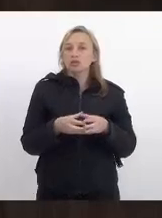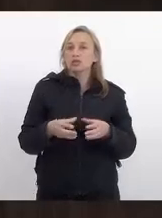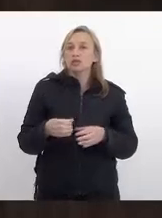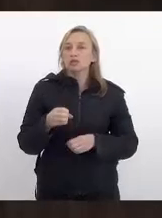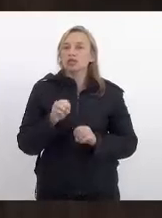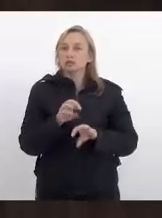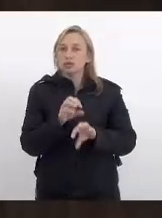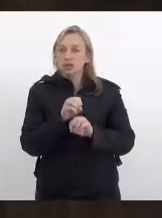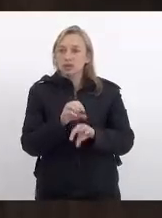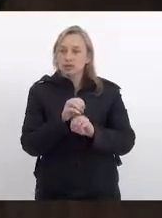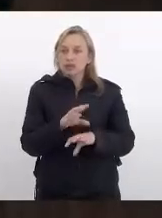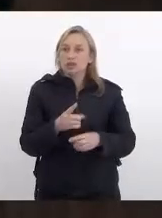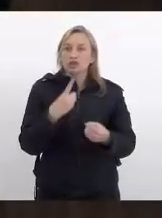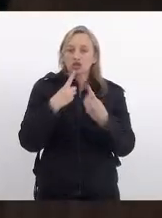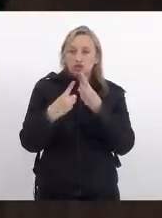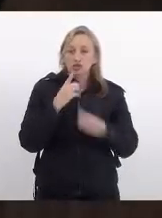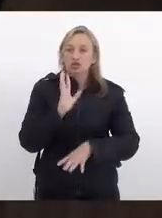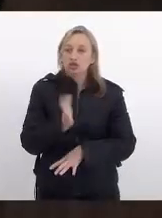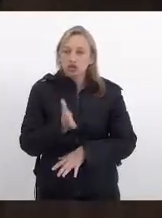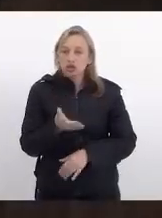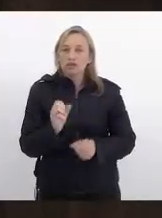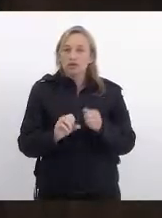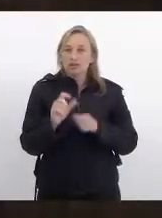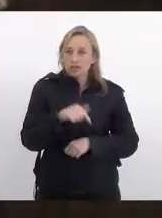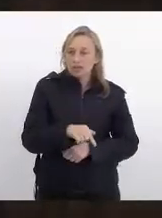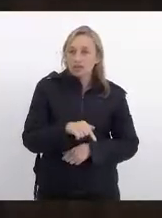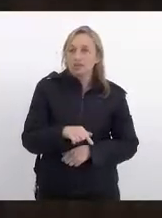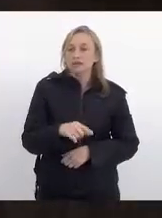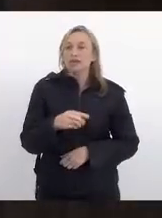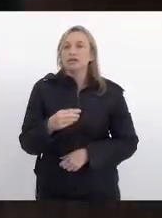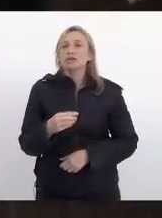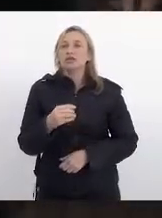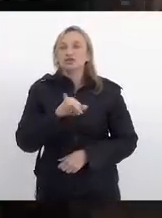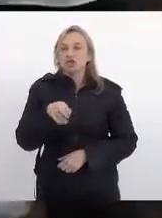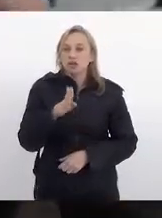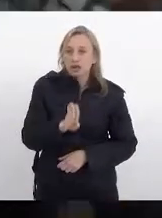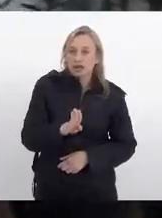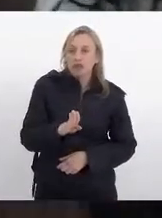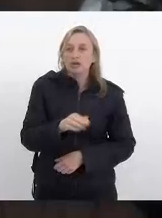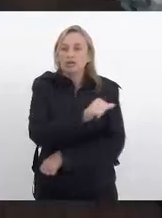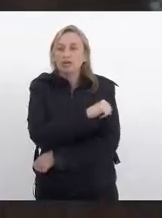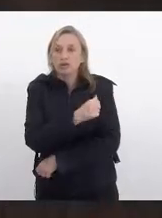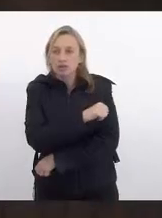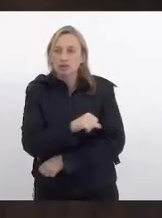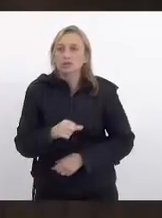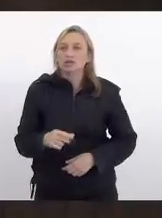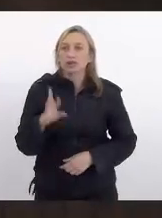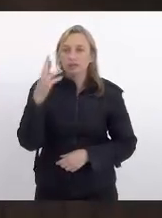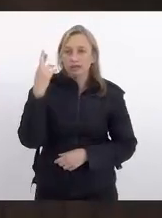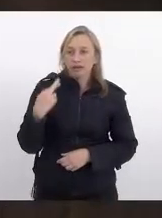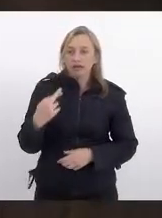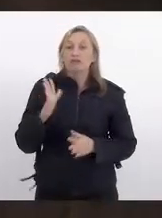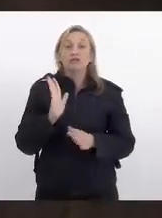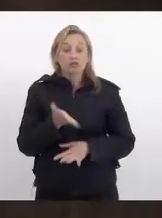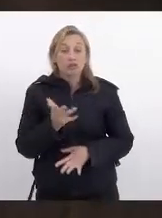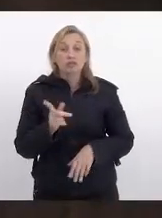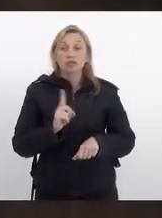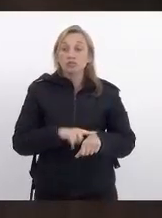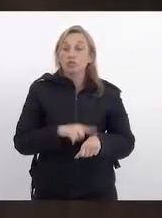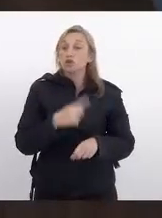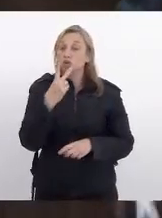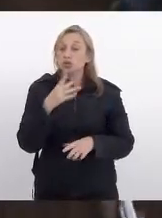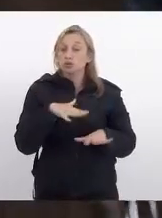de educação e o debate que já fazíamos aqui Márcio com Jair Bittencourt com a Rejane com a Renata acho que nos impõe neste momento